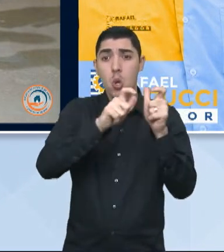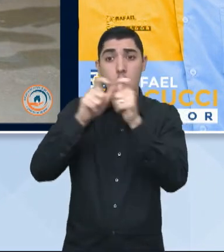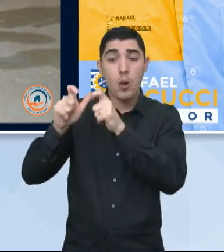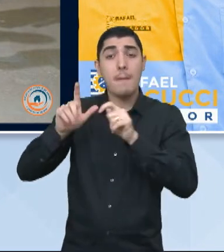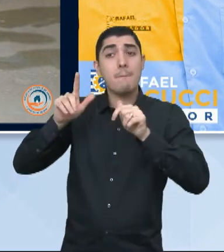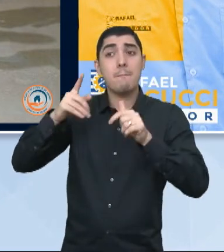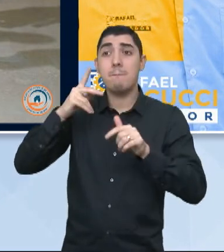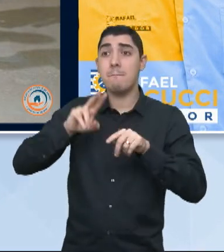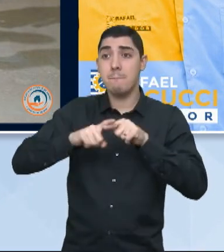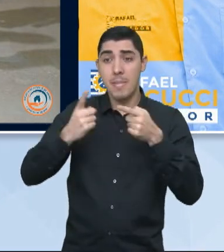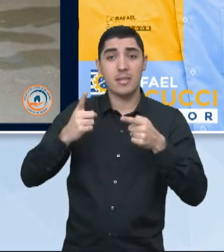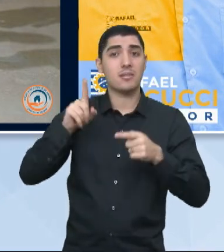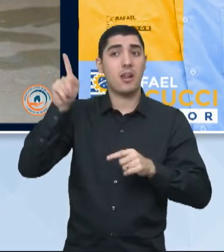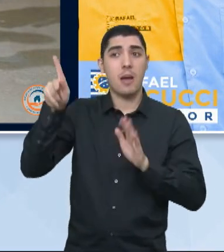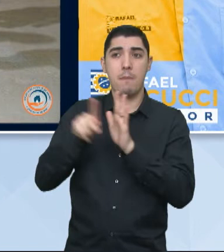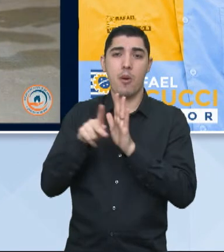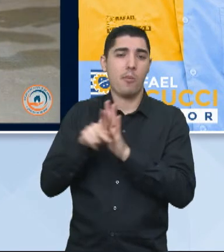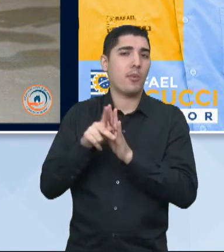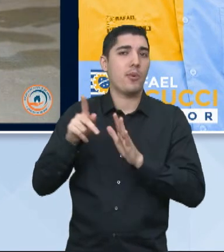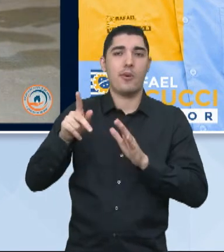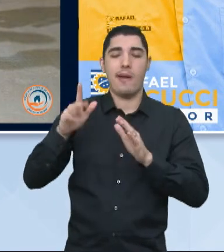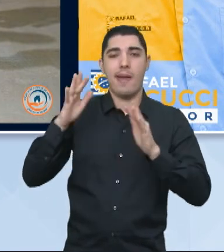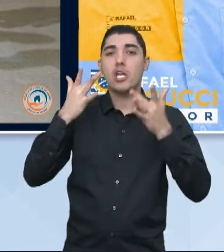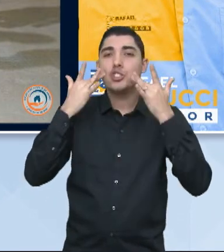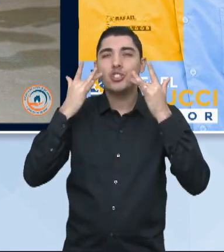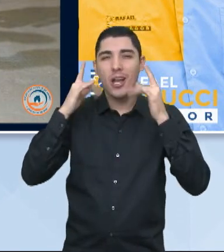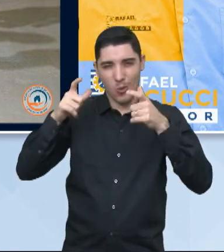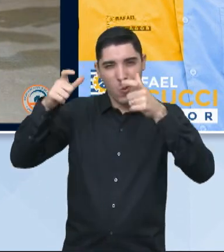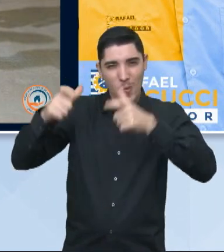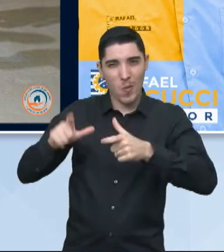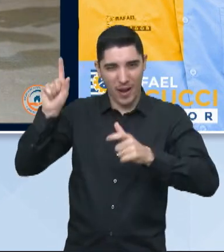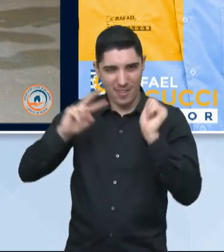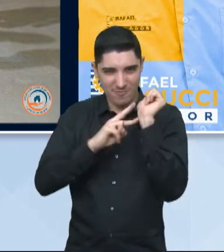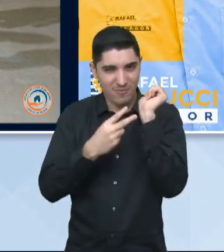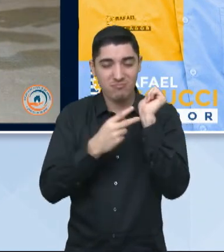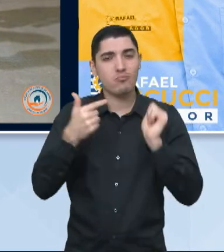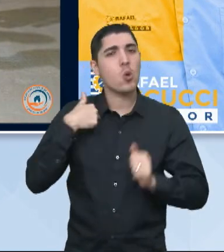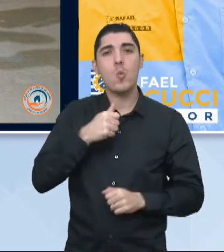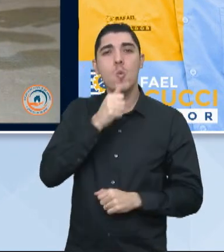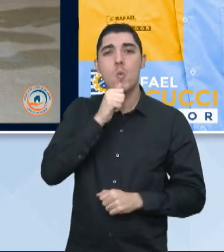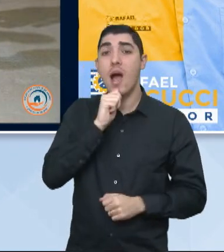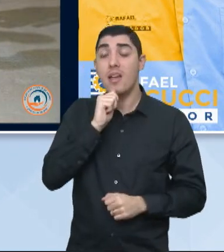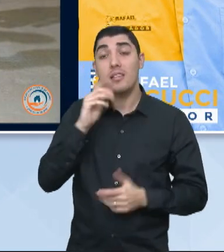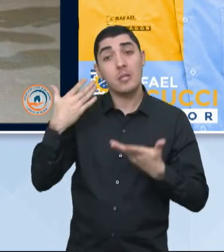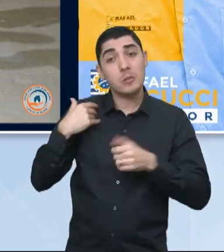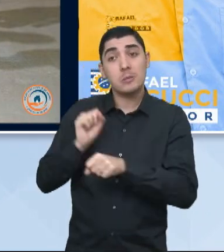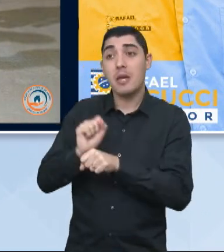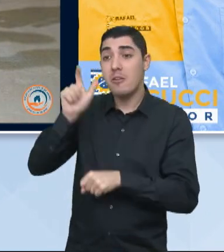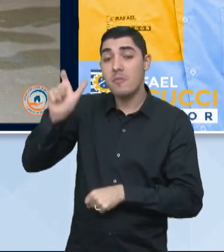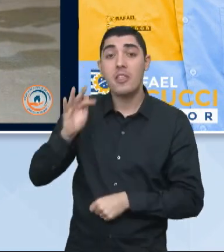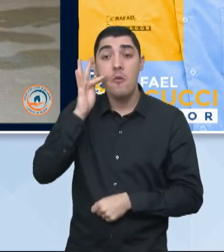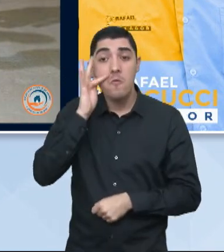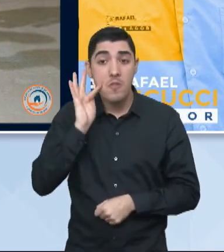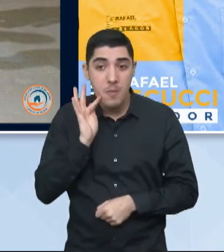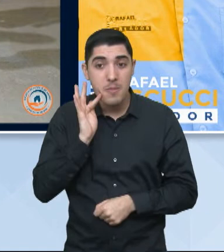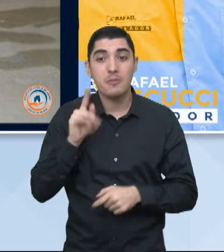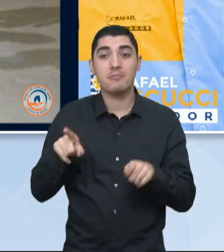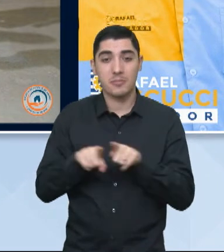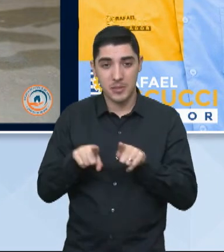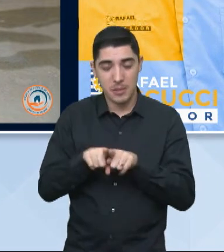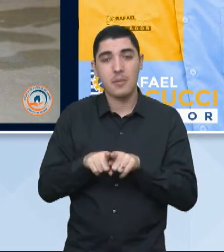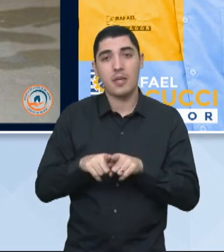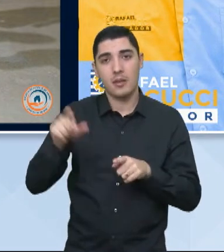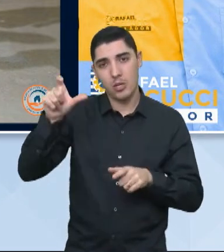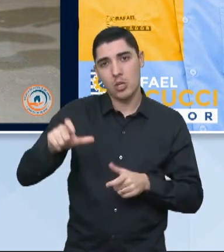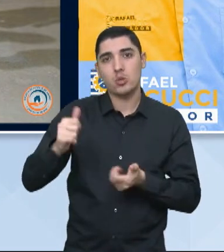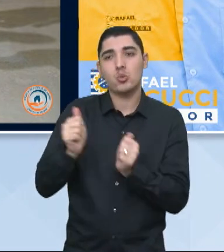Teatrão. Tem um sonho de jogar lá, já fica aí o pedido formalizado meu e do vereador Fabião Zagueiro, ou ao nosso secretário de Junto de